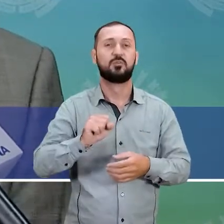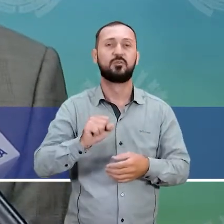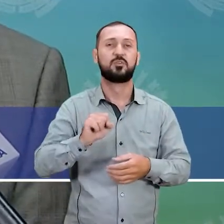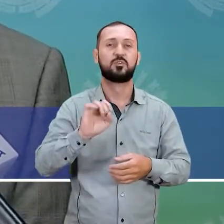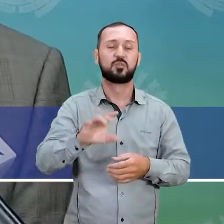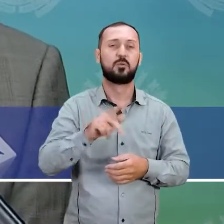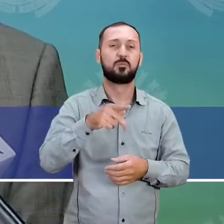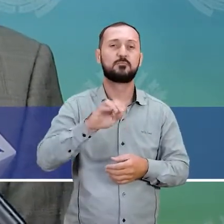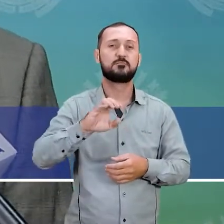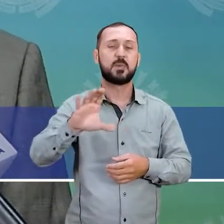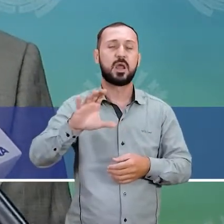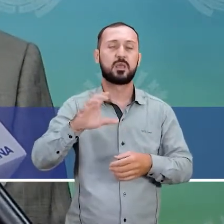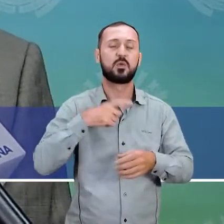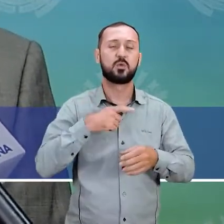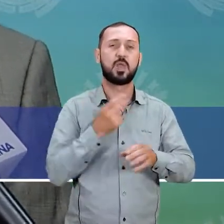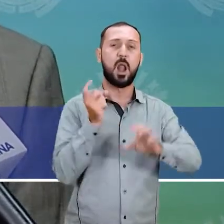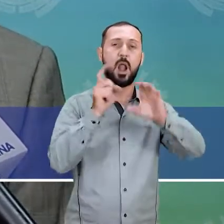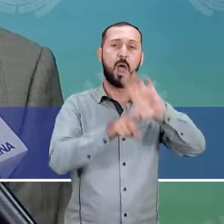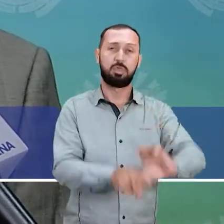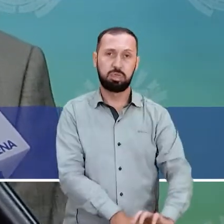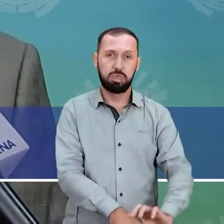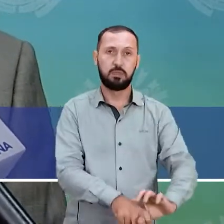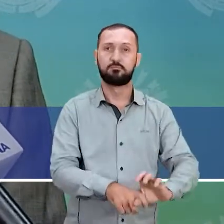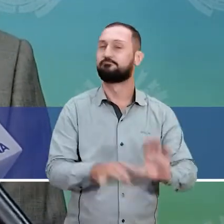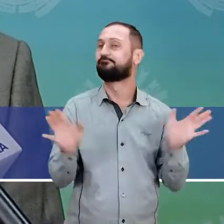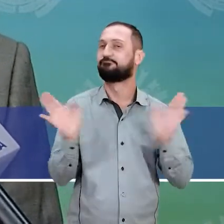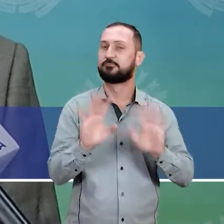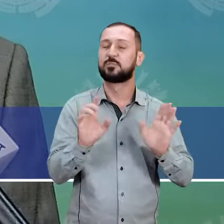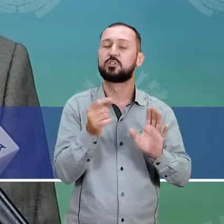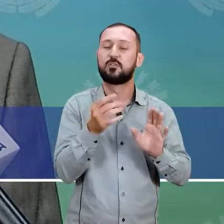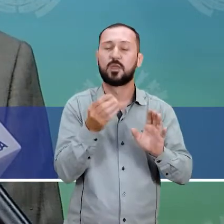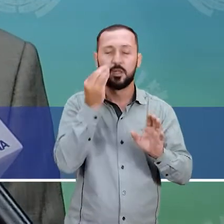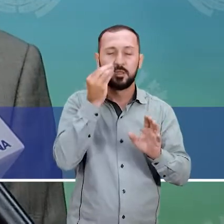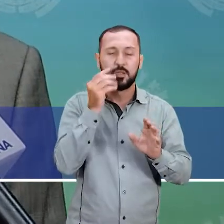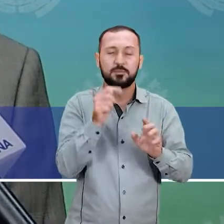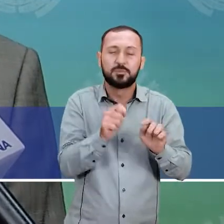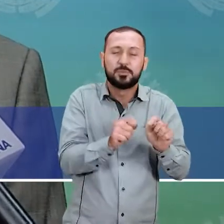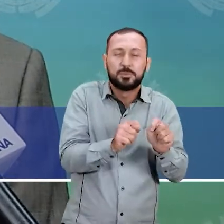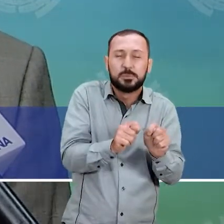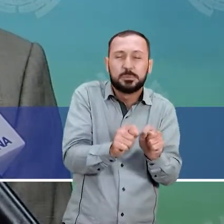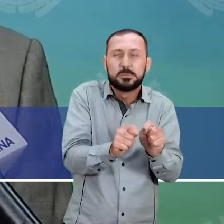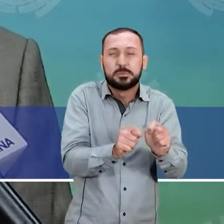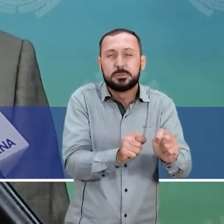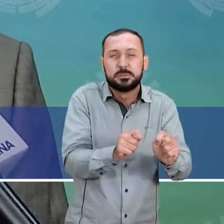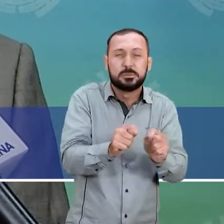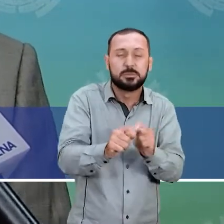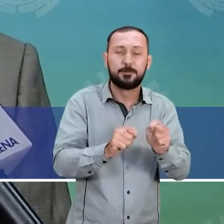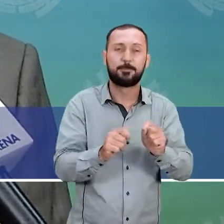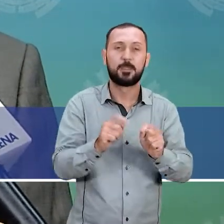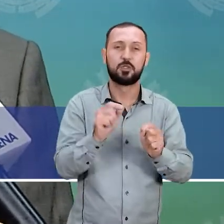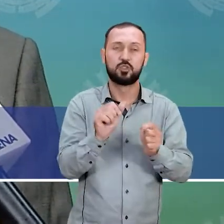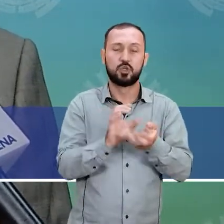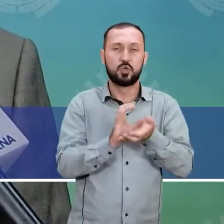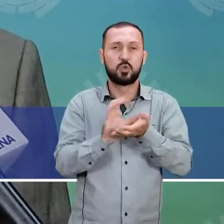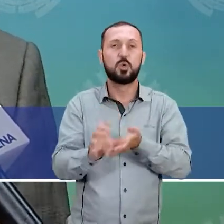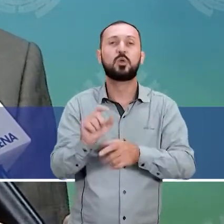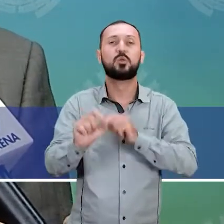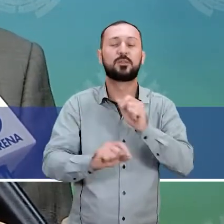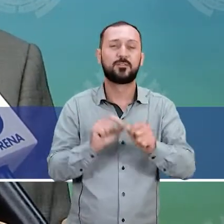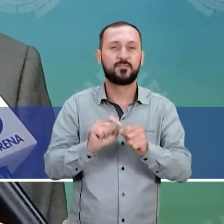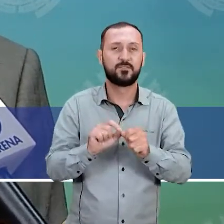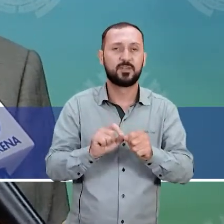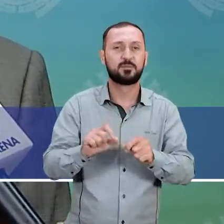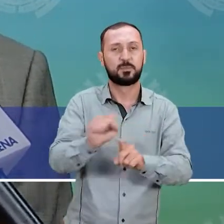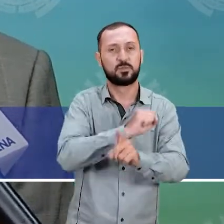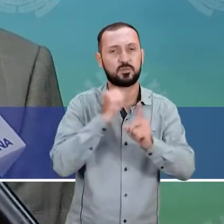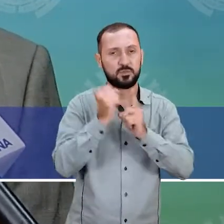não se resolve com a PEC o rombo da Previdência, você, na verdade, diminui, não é? Esses investimentos